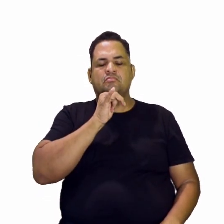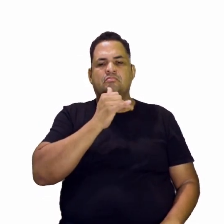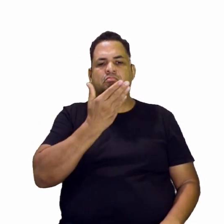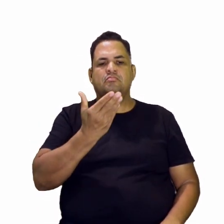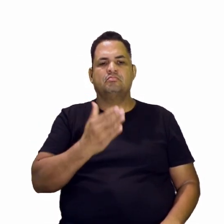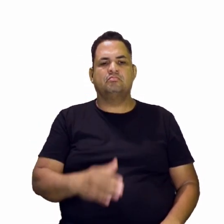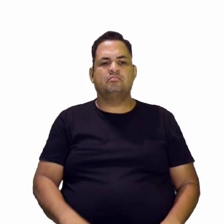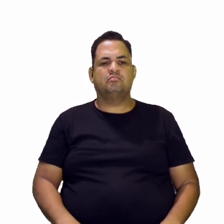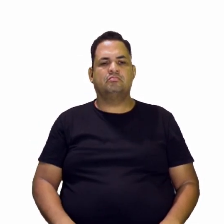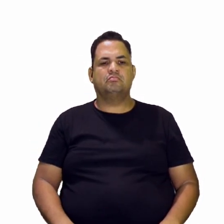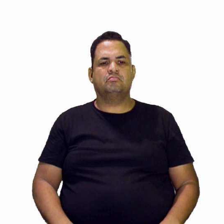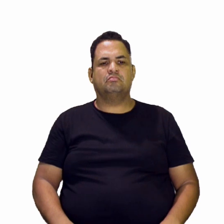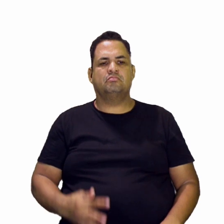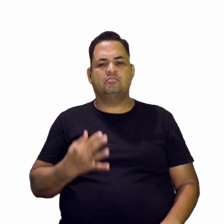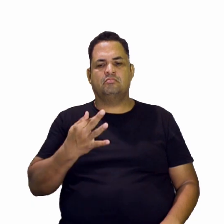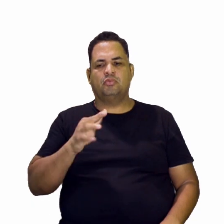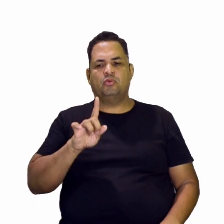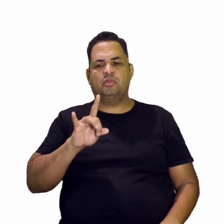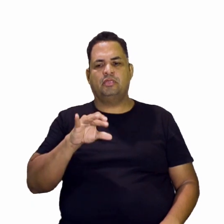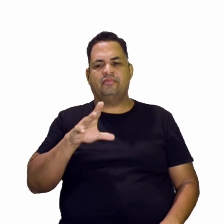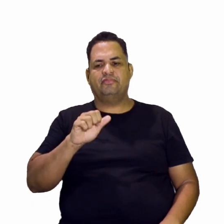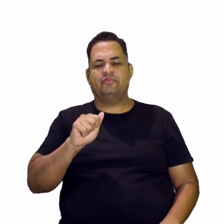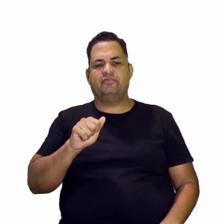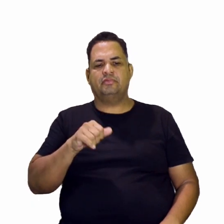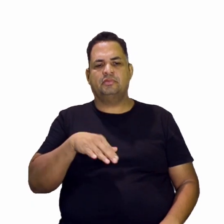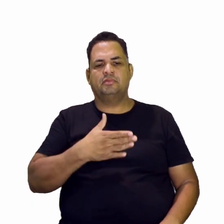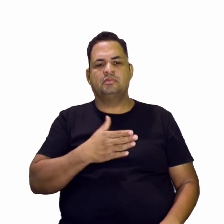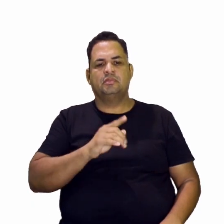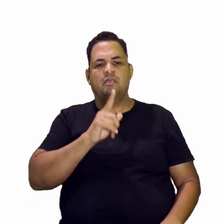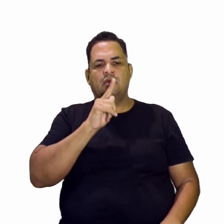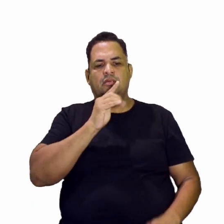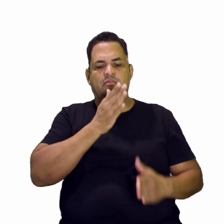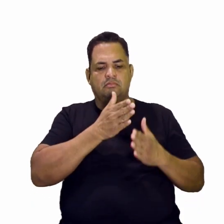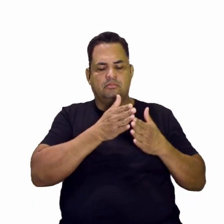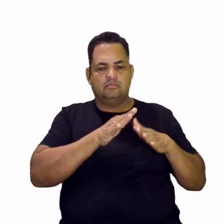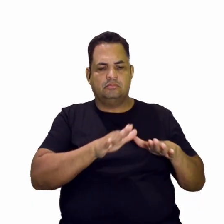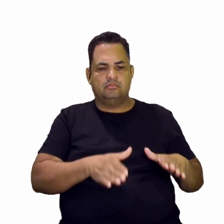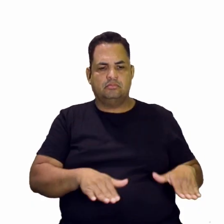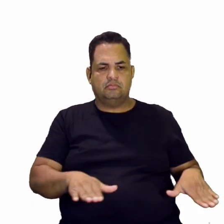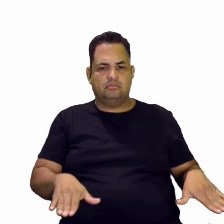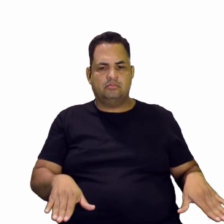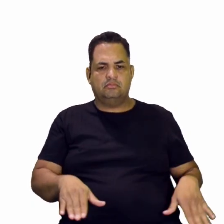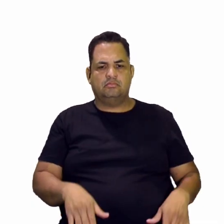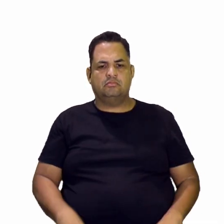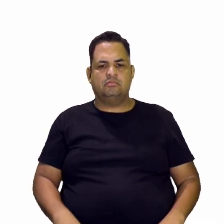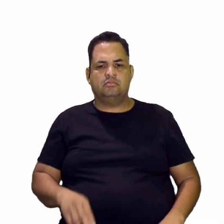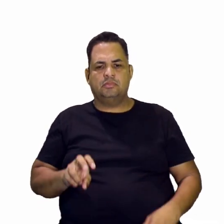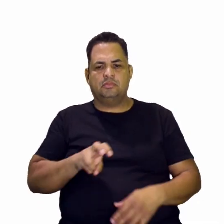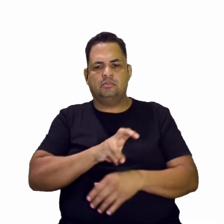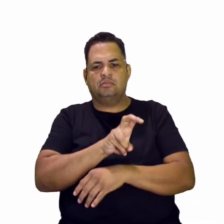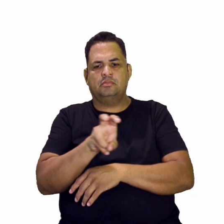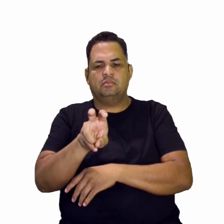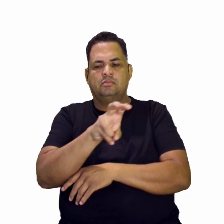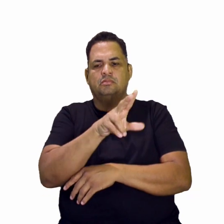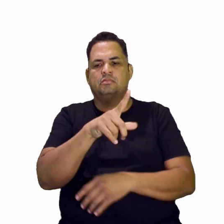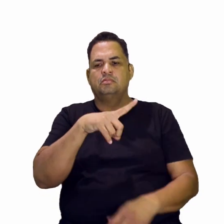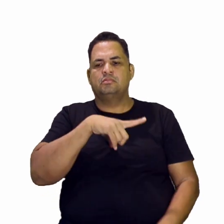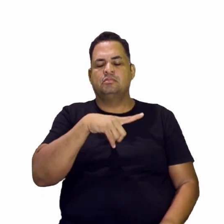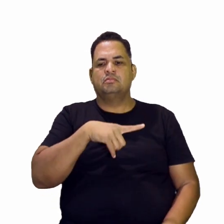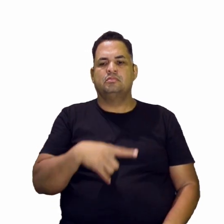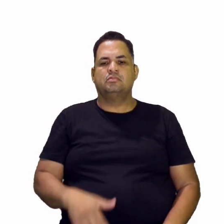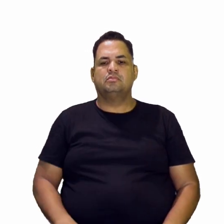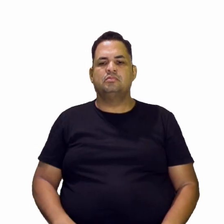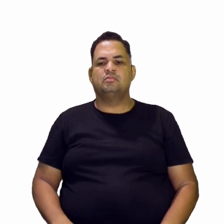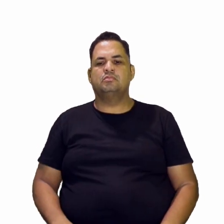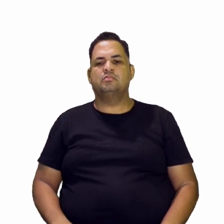no caso os poríferos, as esponjas do mar e as serpentes, né?